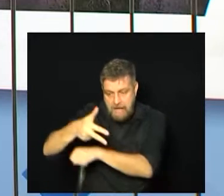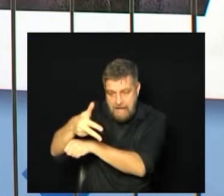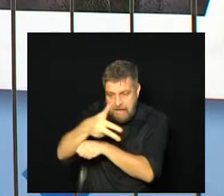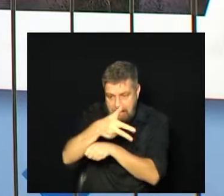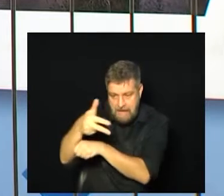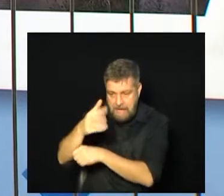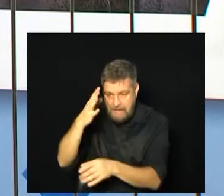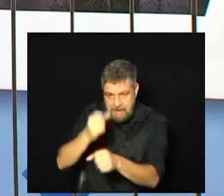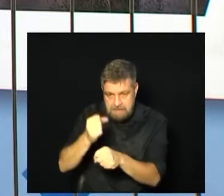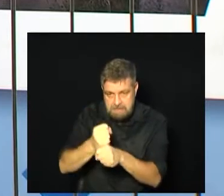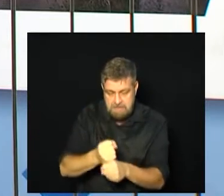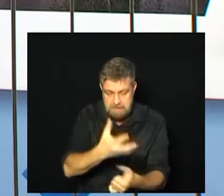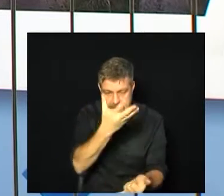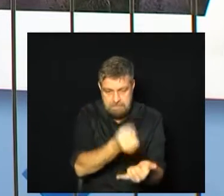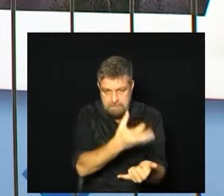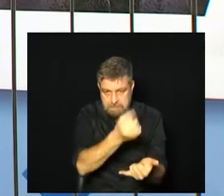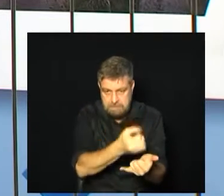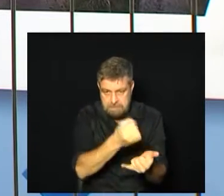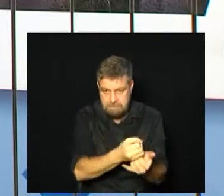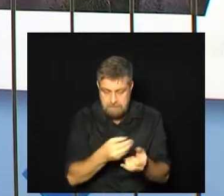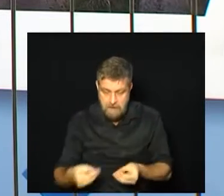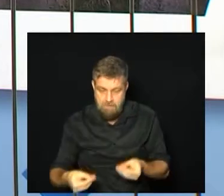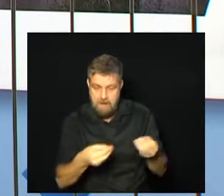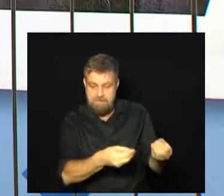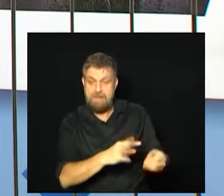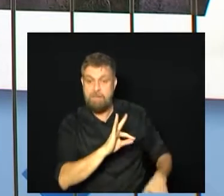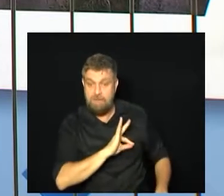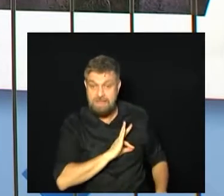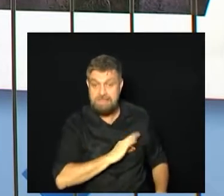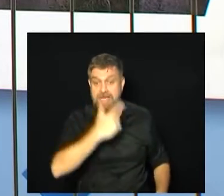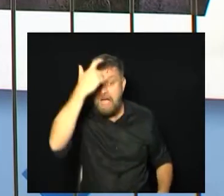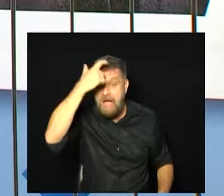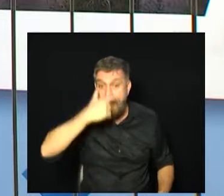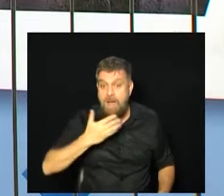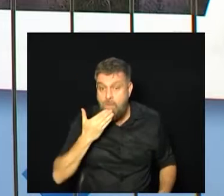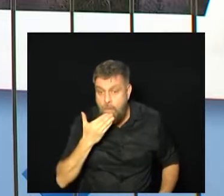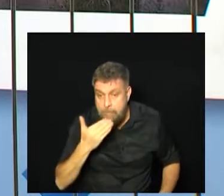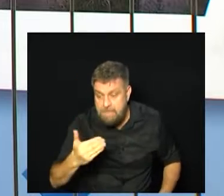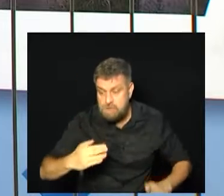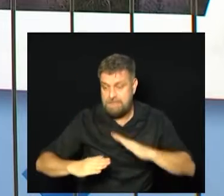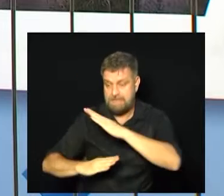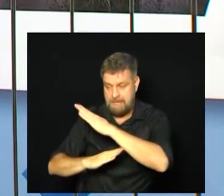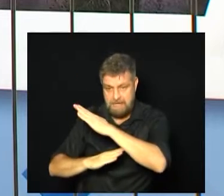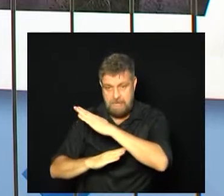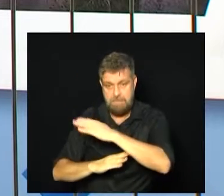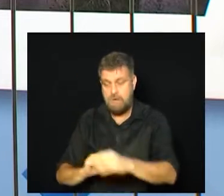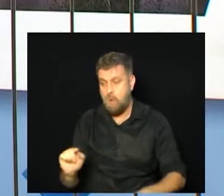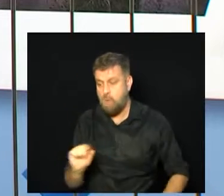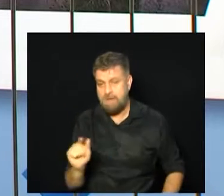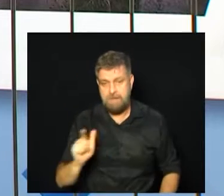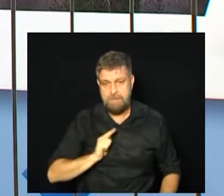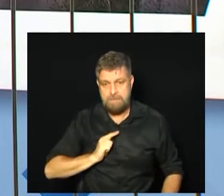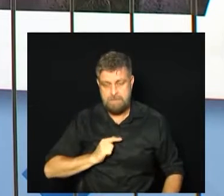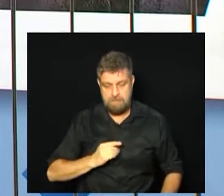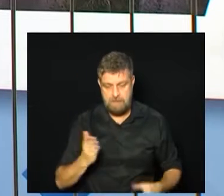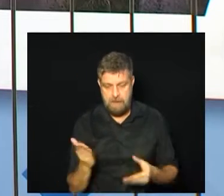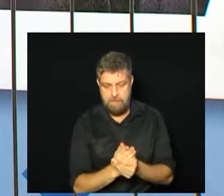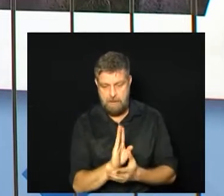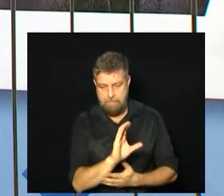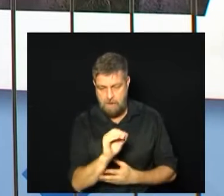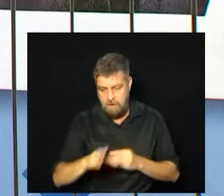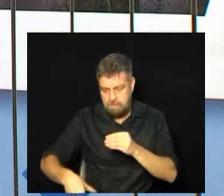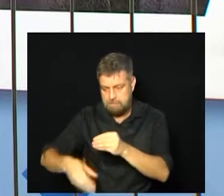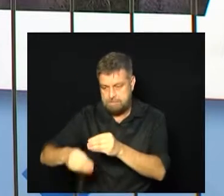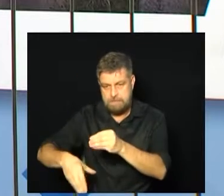e esses arquivos, né? Também solicitei aqui pessoalmente, aqui na Câmara, anexado com o boletim de ocorrência. Quero